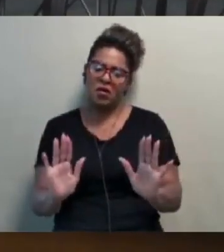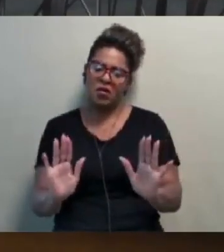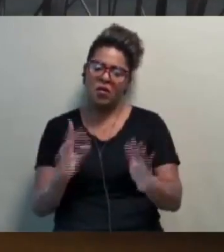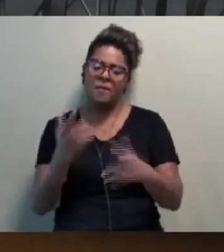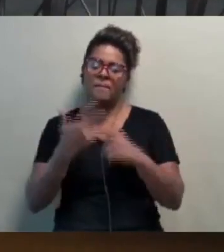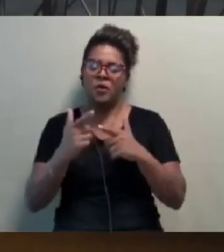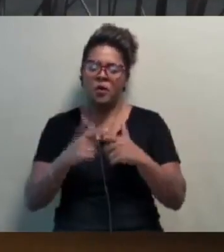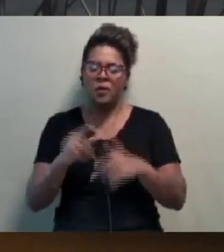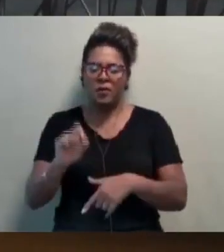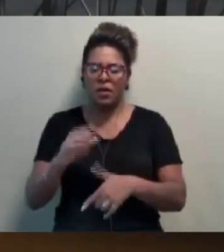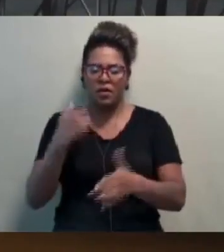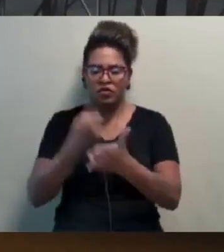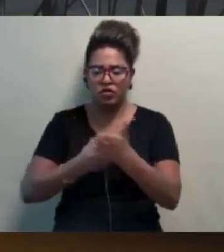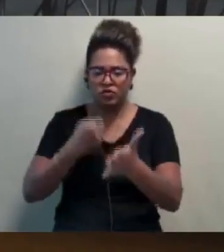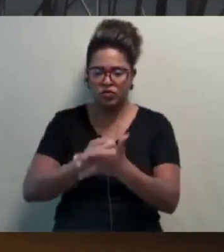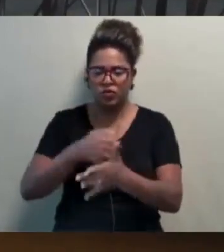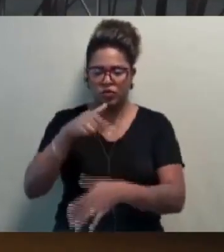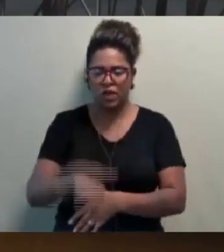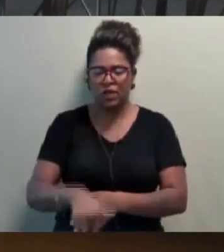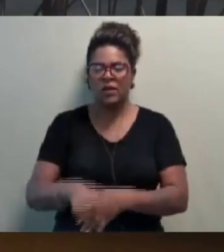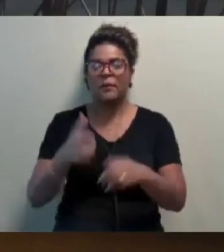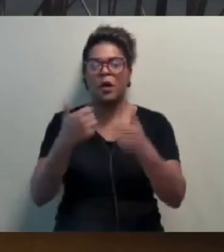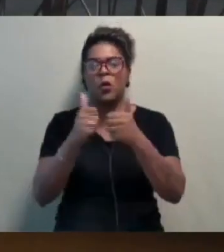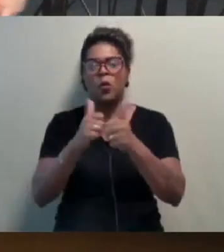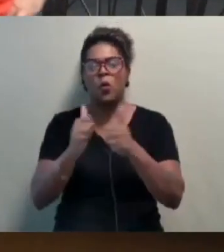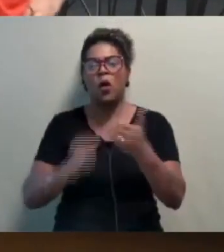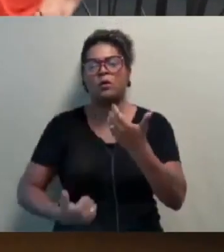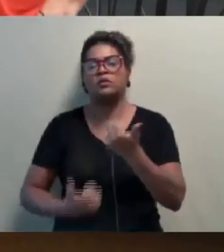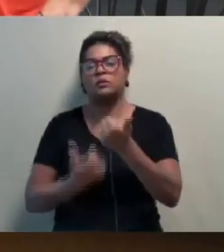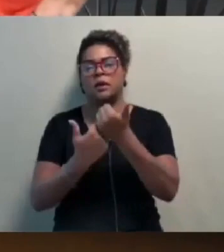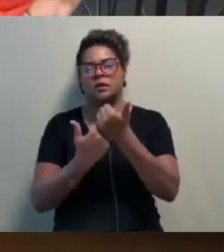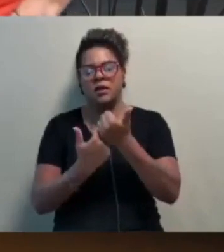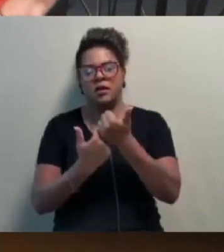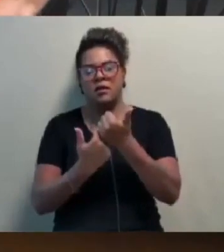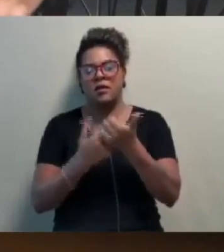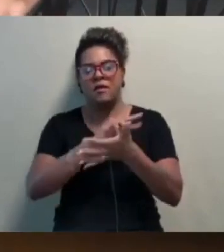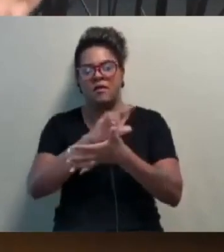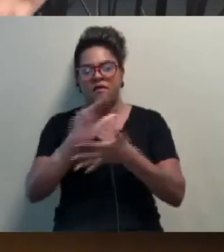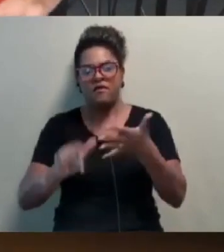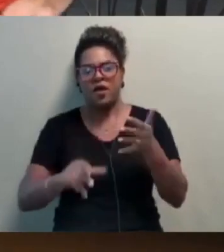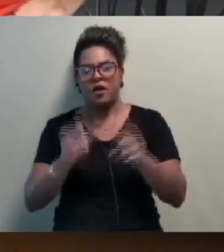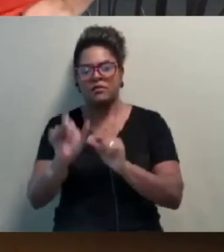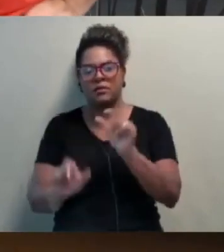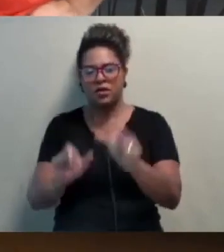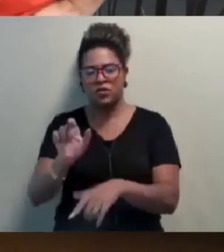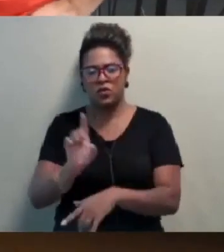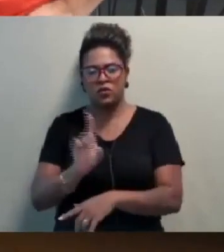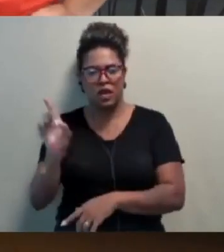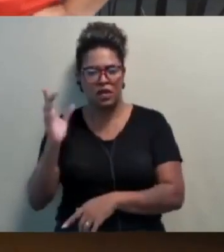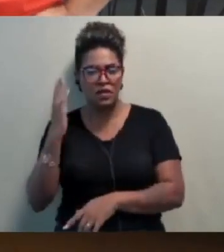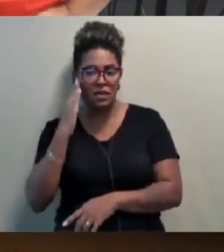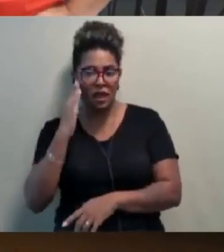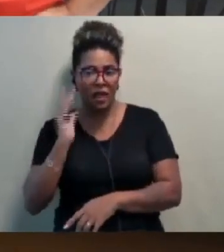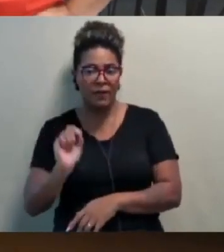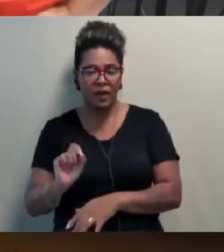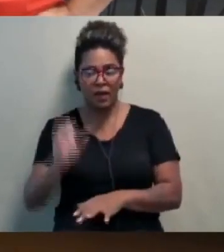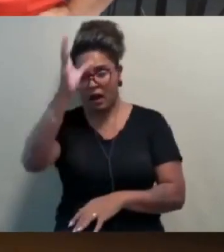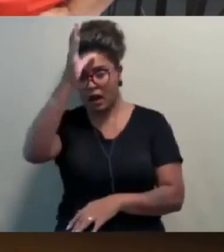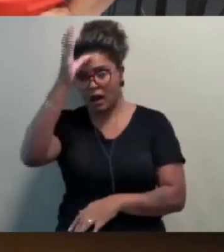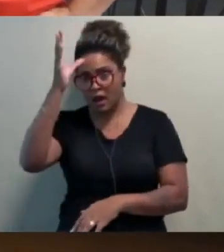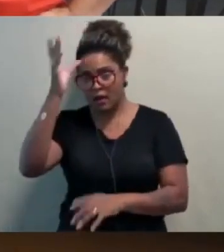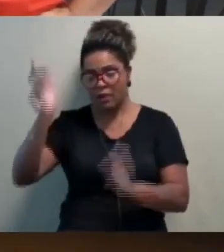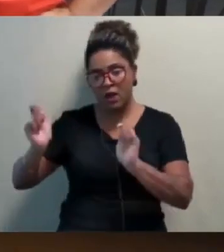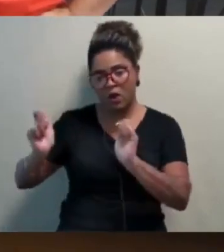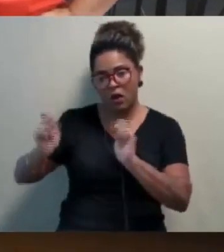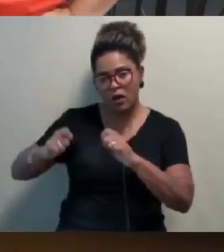aqui pelo suplementar. O problema é que aquelas dezenas de pessoas ali sabem que a Câmara conseguiu